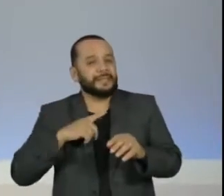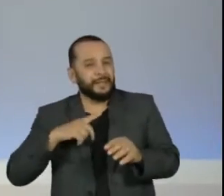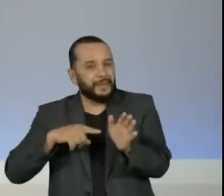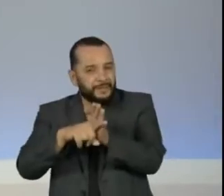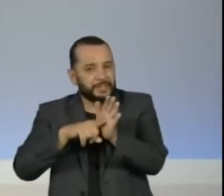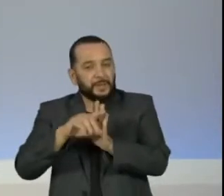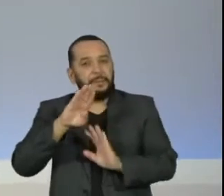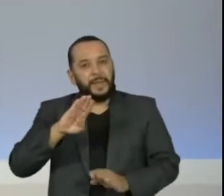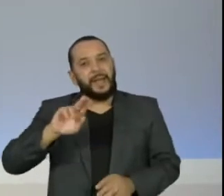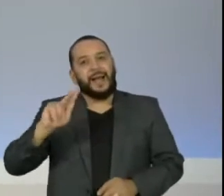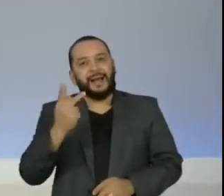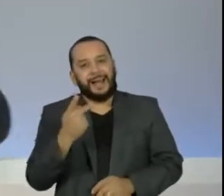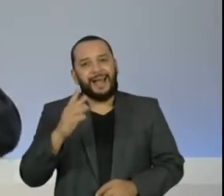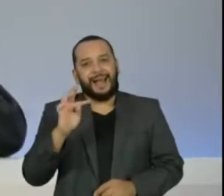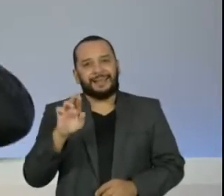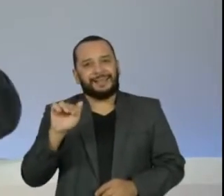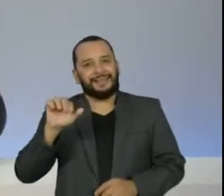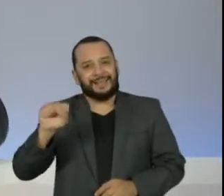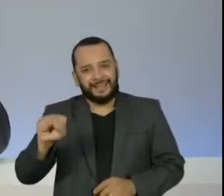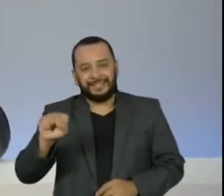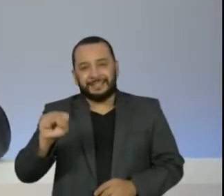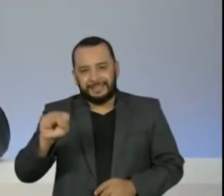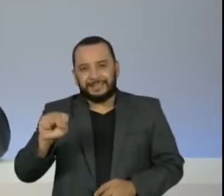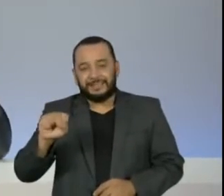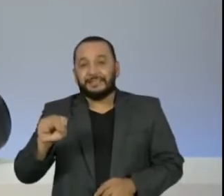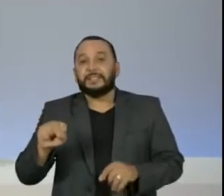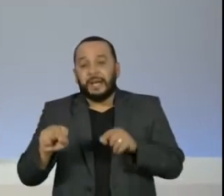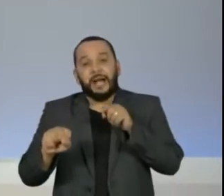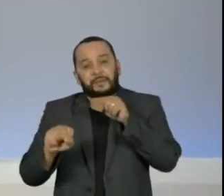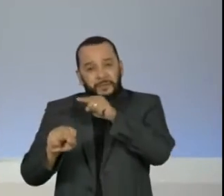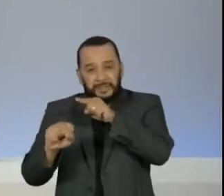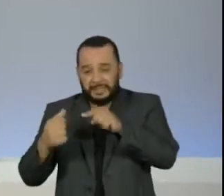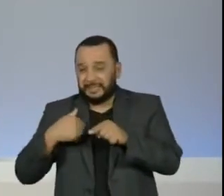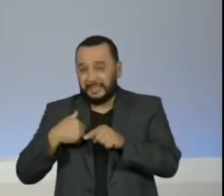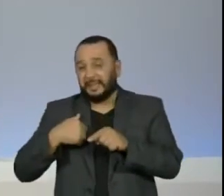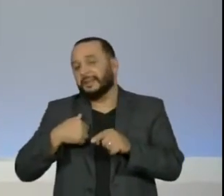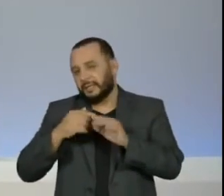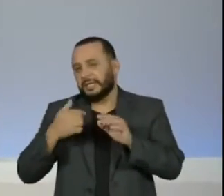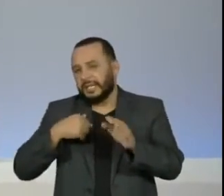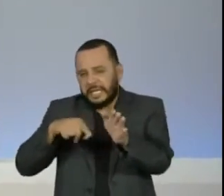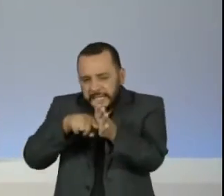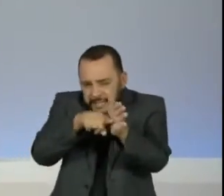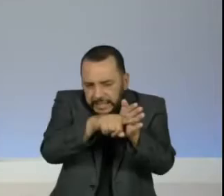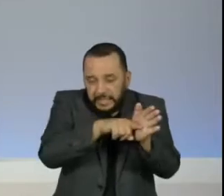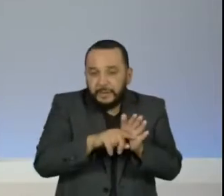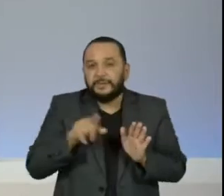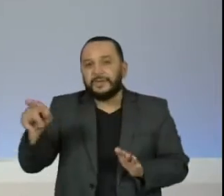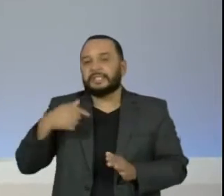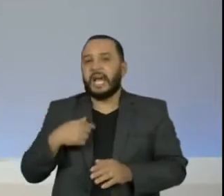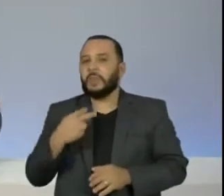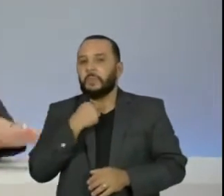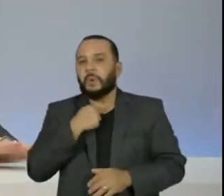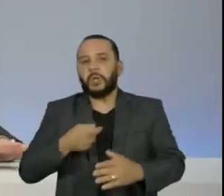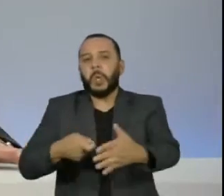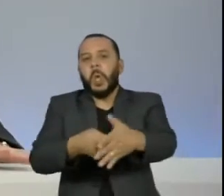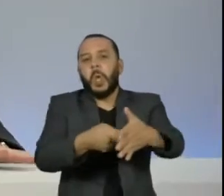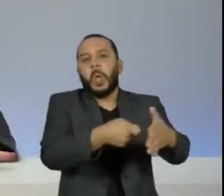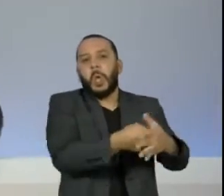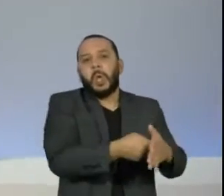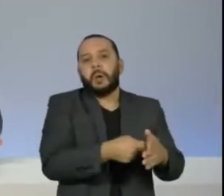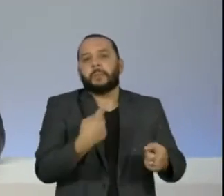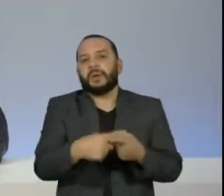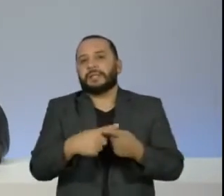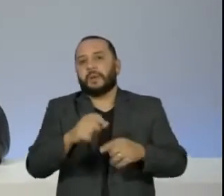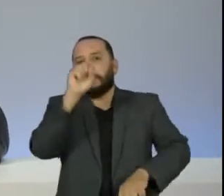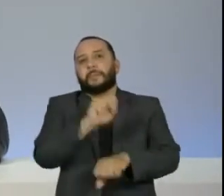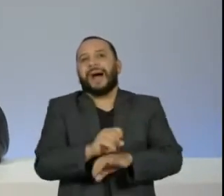entrevista falando que o senhor não pode apertar o torniquete direto assim das empresas de ônibus, senão para